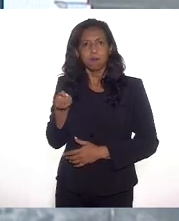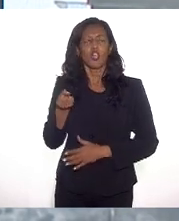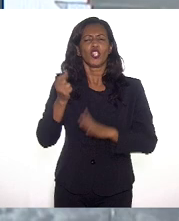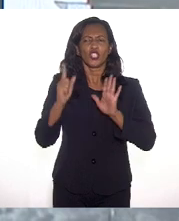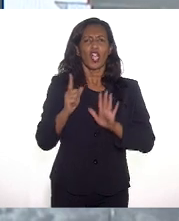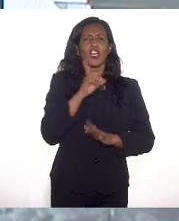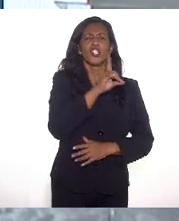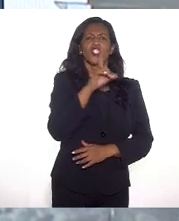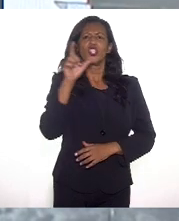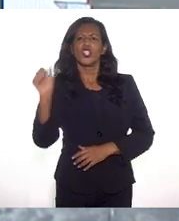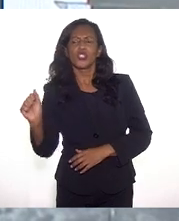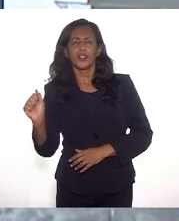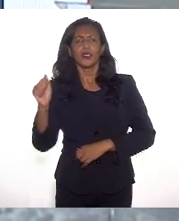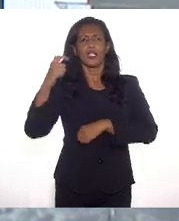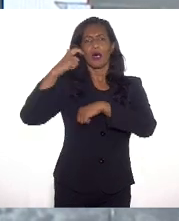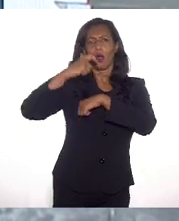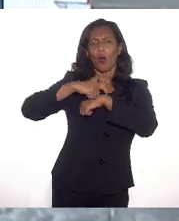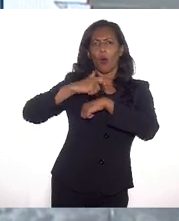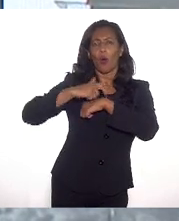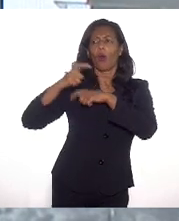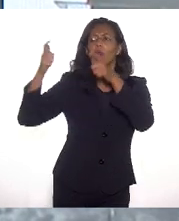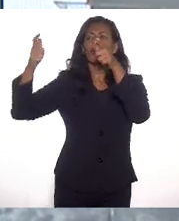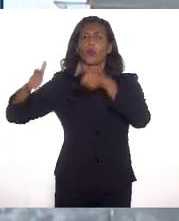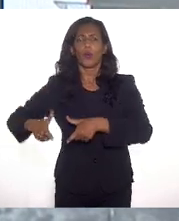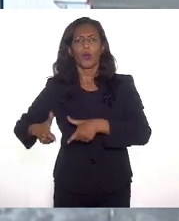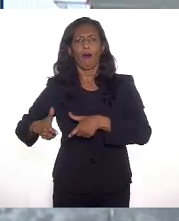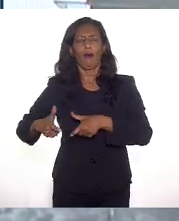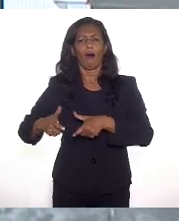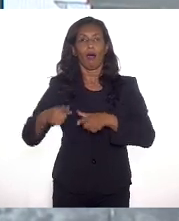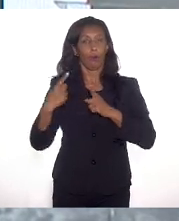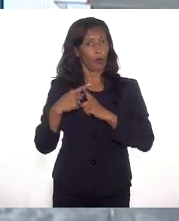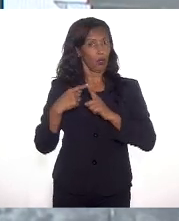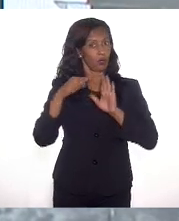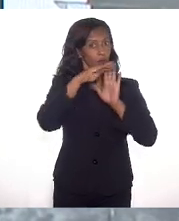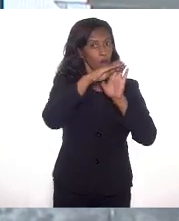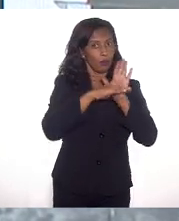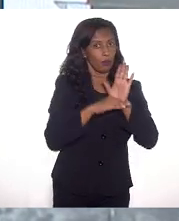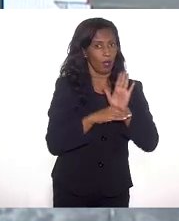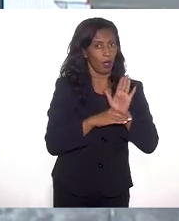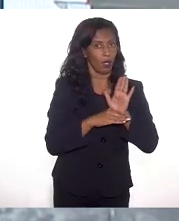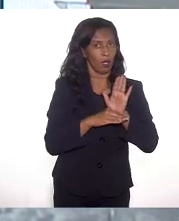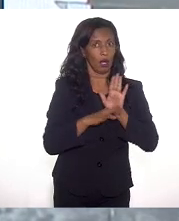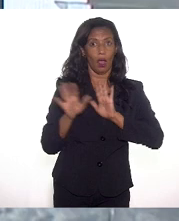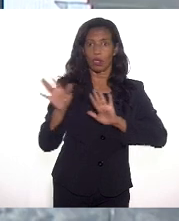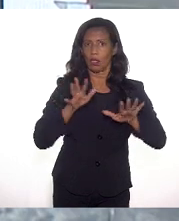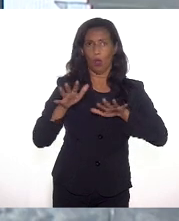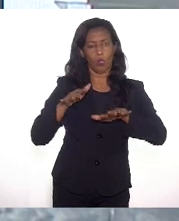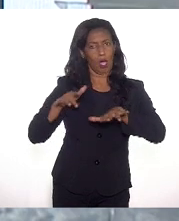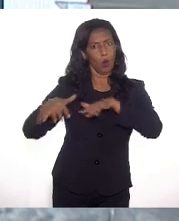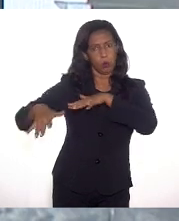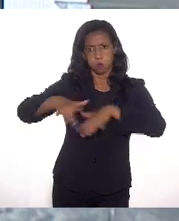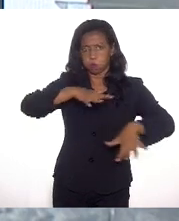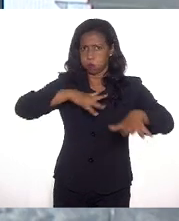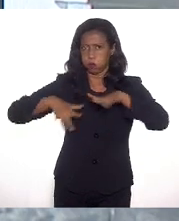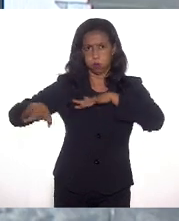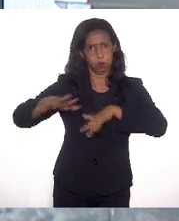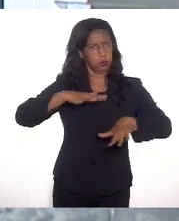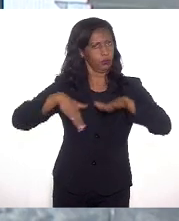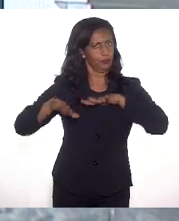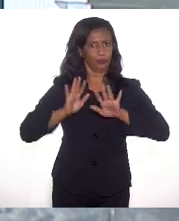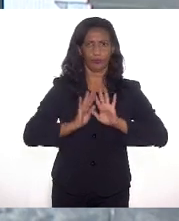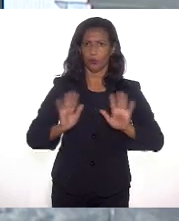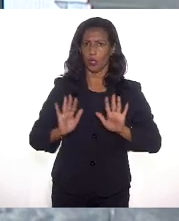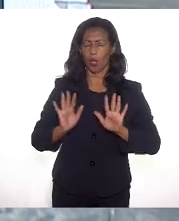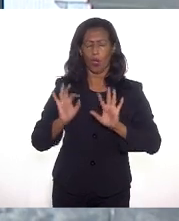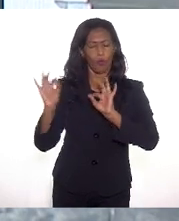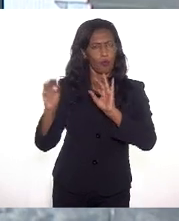dia, local e horário, porque nós temos uma regra de ouro, que é não causar aglomeração. Foi feito